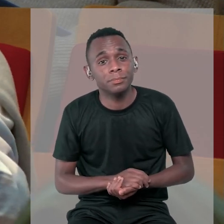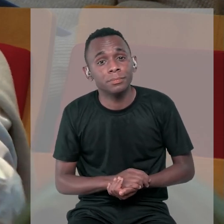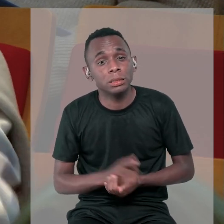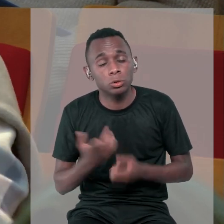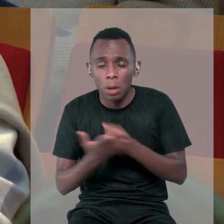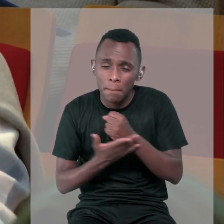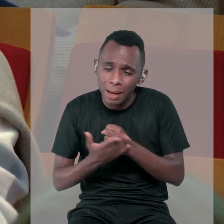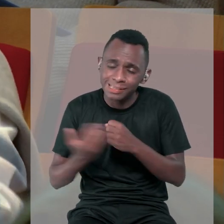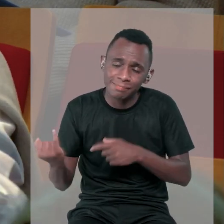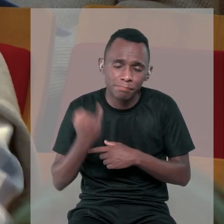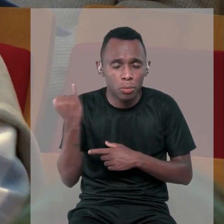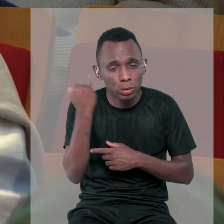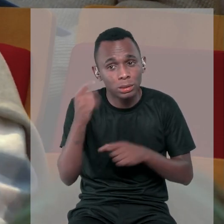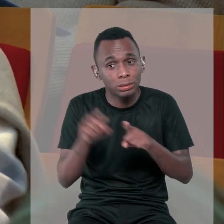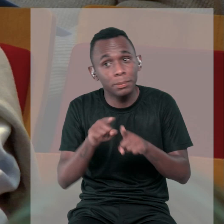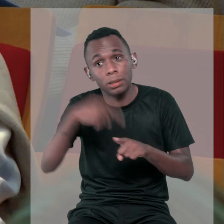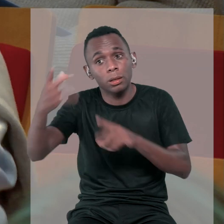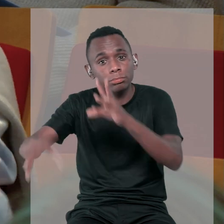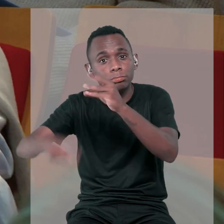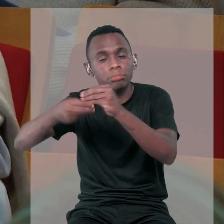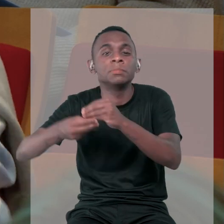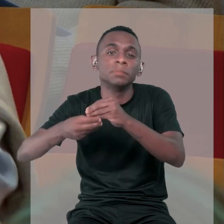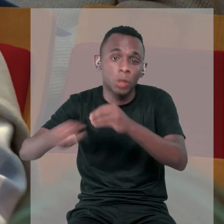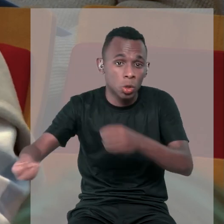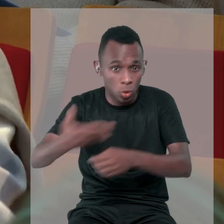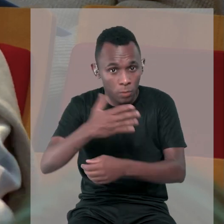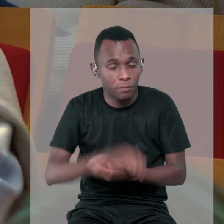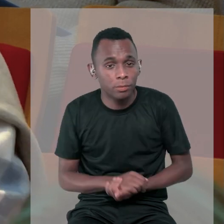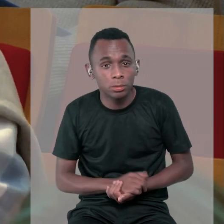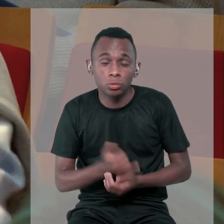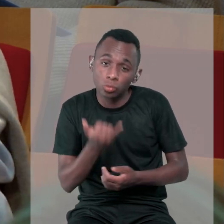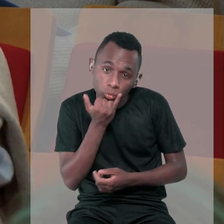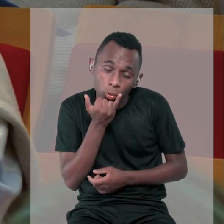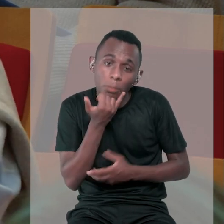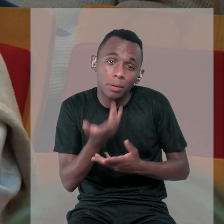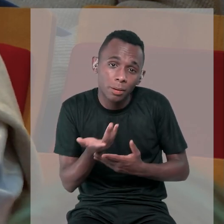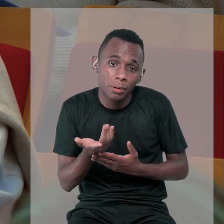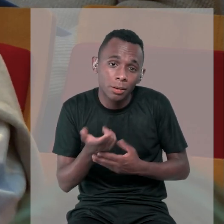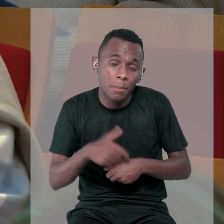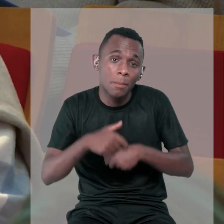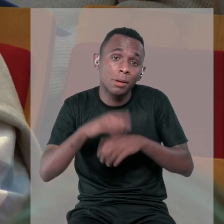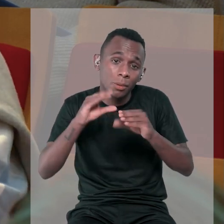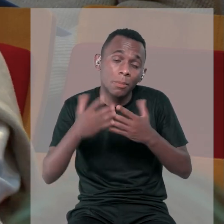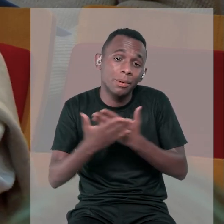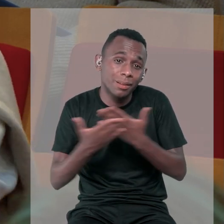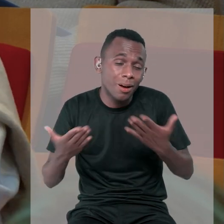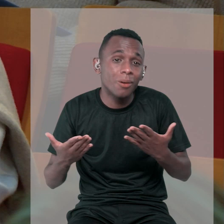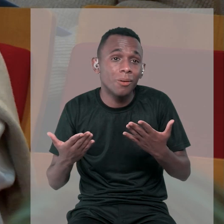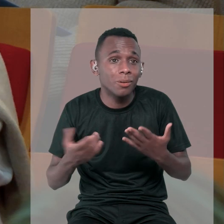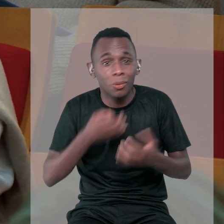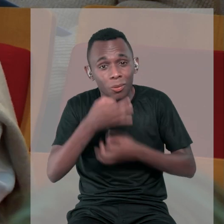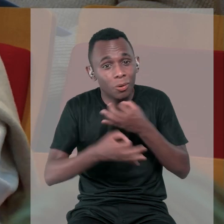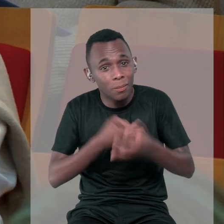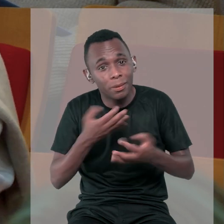um complemento contemporâneo, né? Desculpe, nessa hora da noite, fazer um comentário dessa ordem, né? Mas